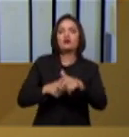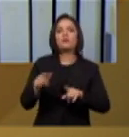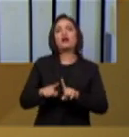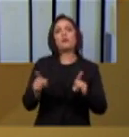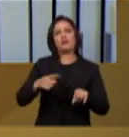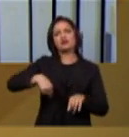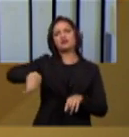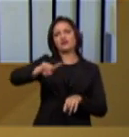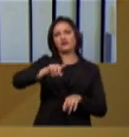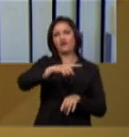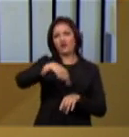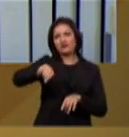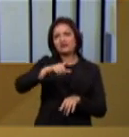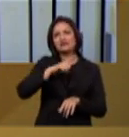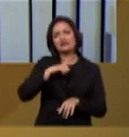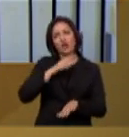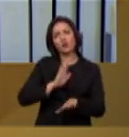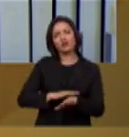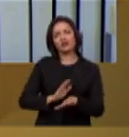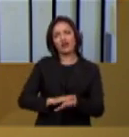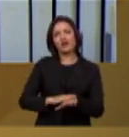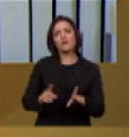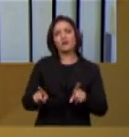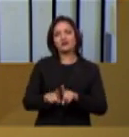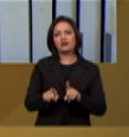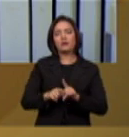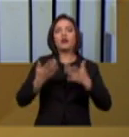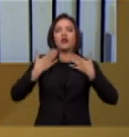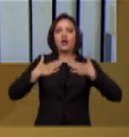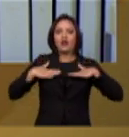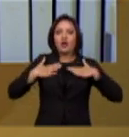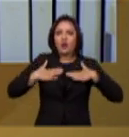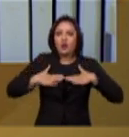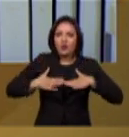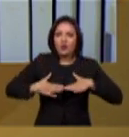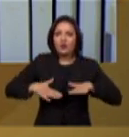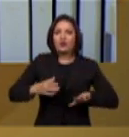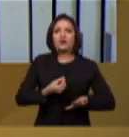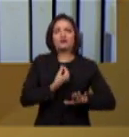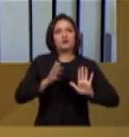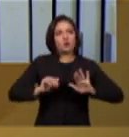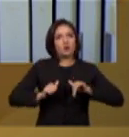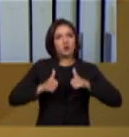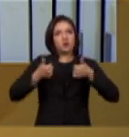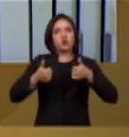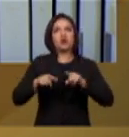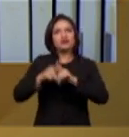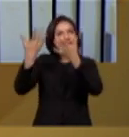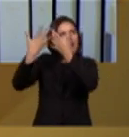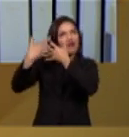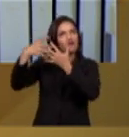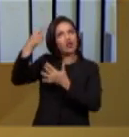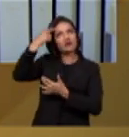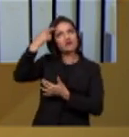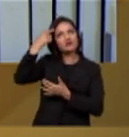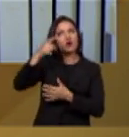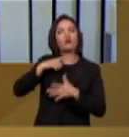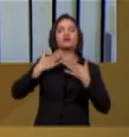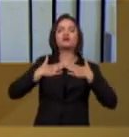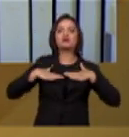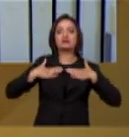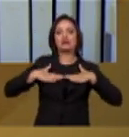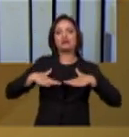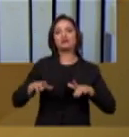período que nós possamos também ter uma revitalização e uma reflexão e um pouco de